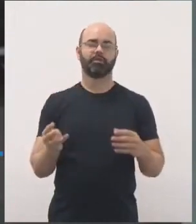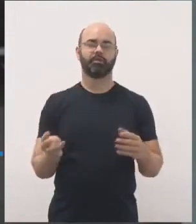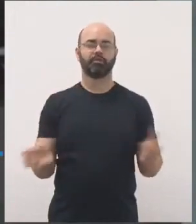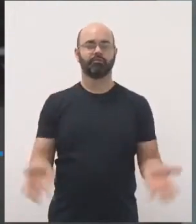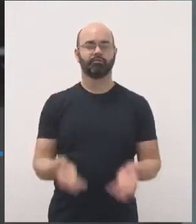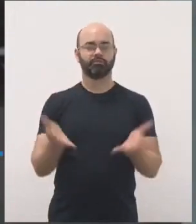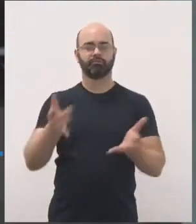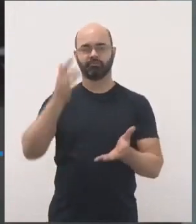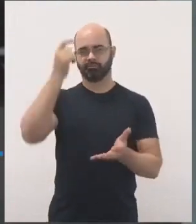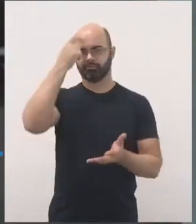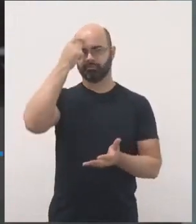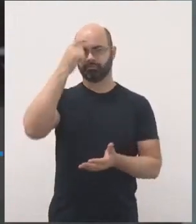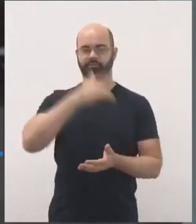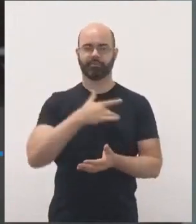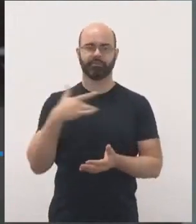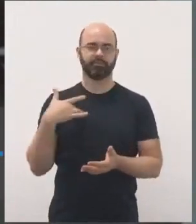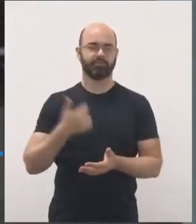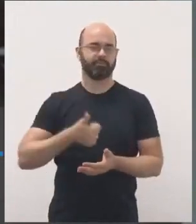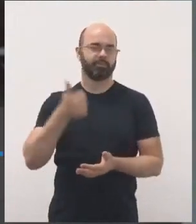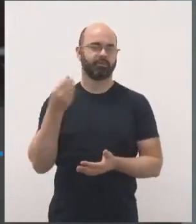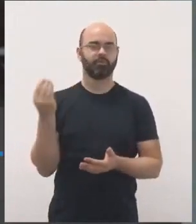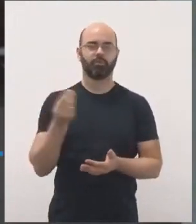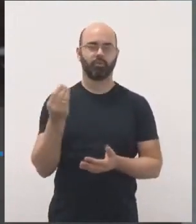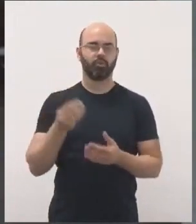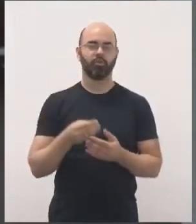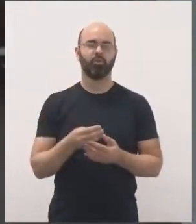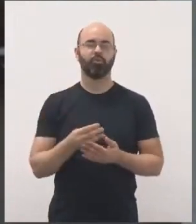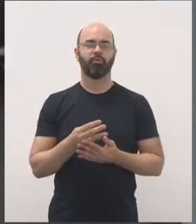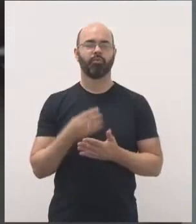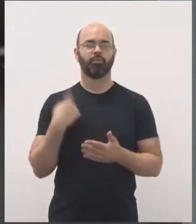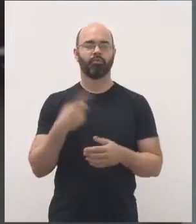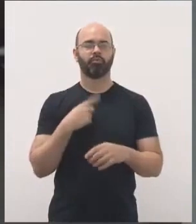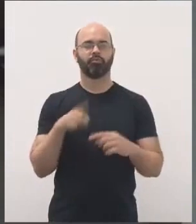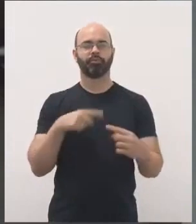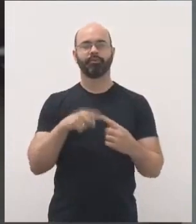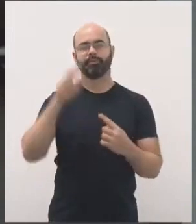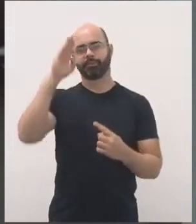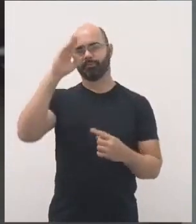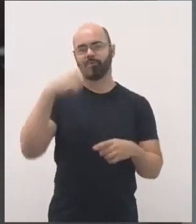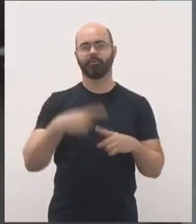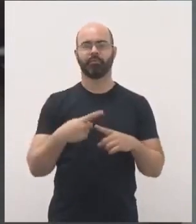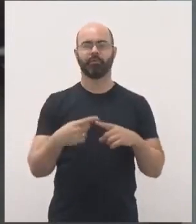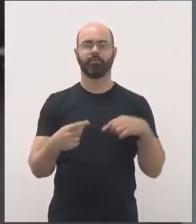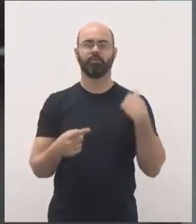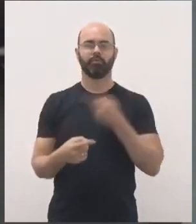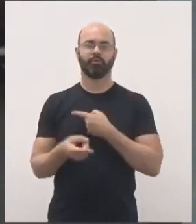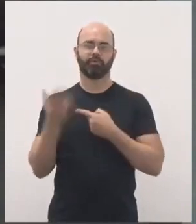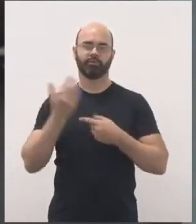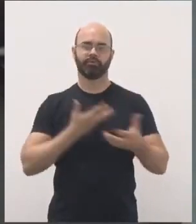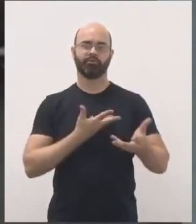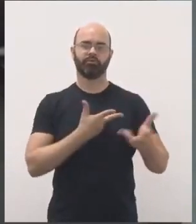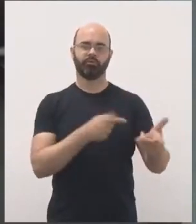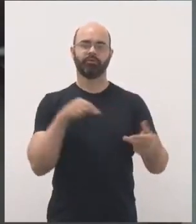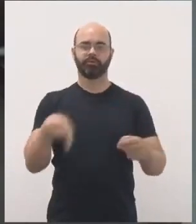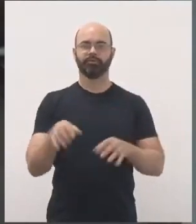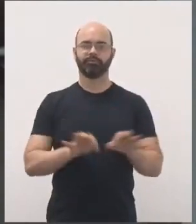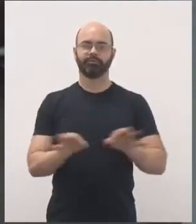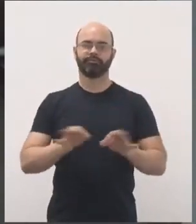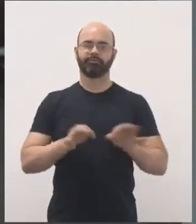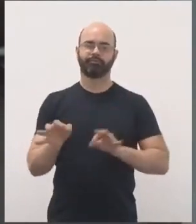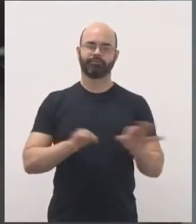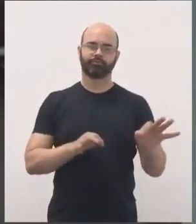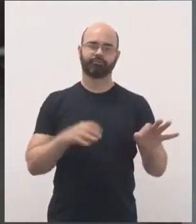saúde mental, né? Eu acho que esse é o nosso principal objetivo. Desde que a gente foi convidado para coordenar esse